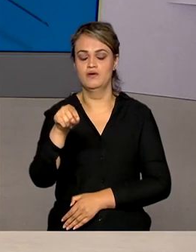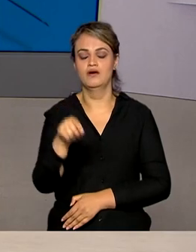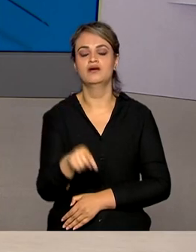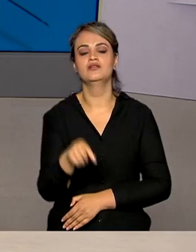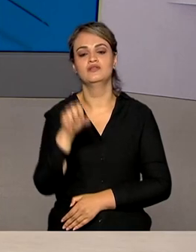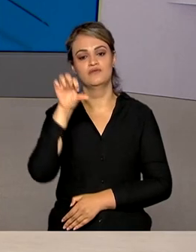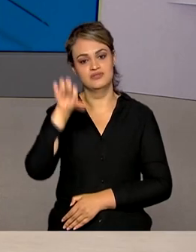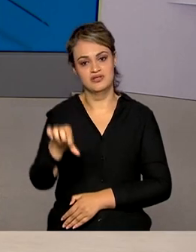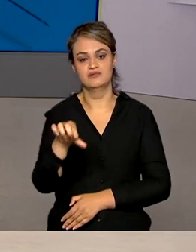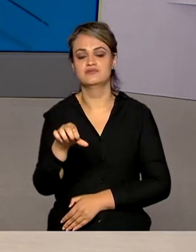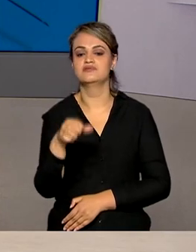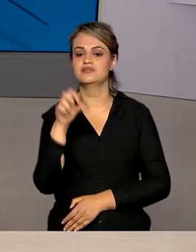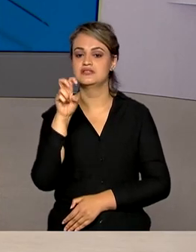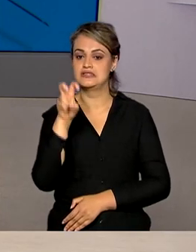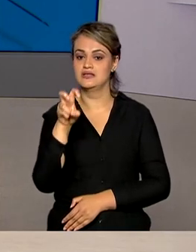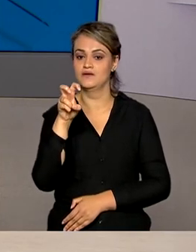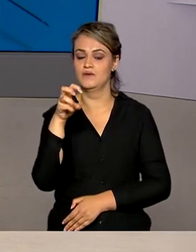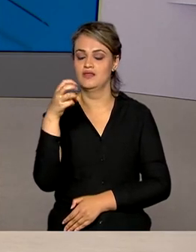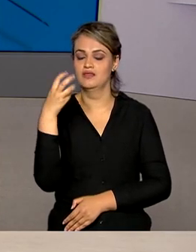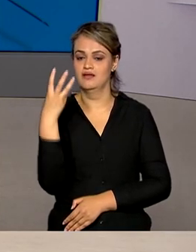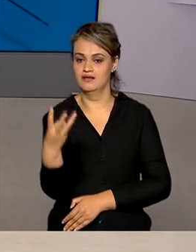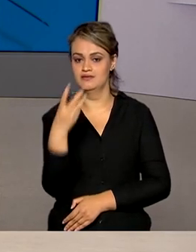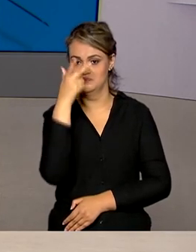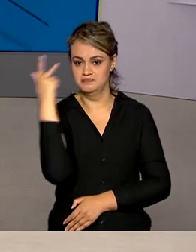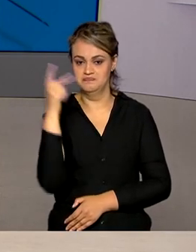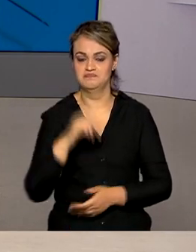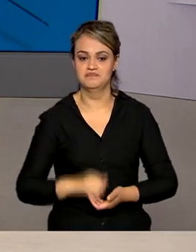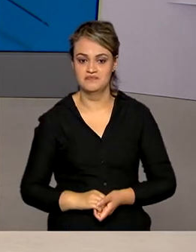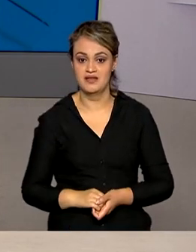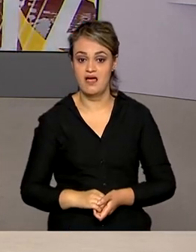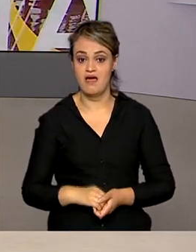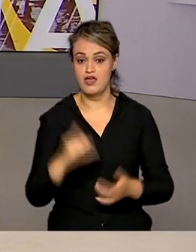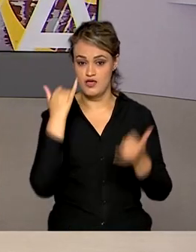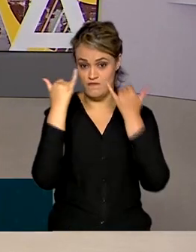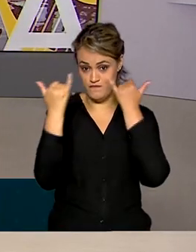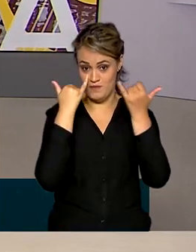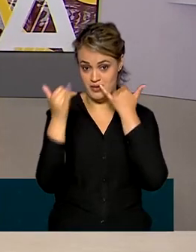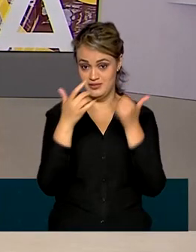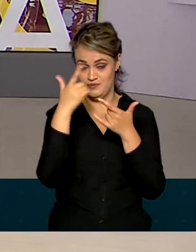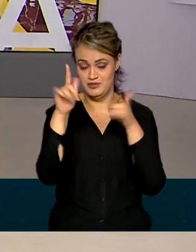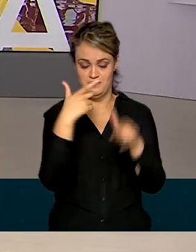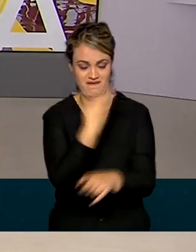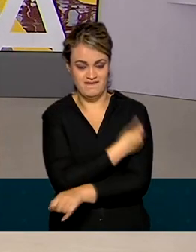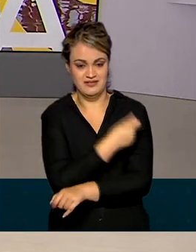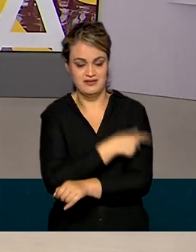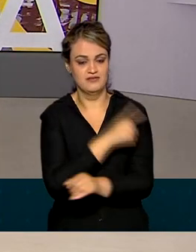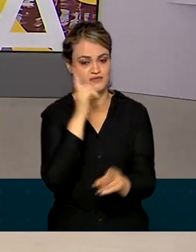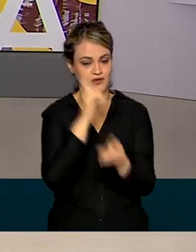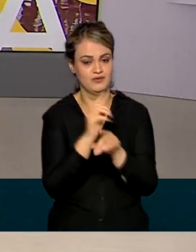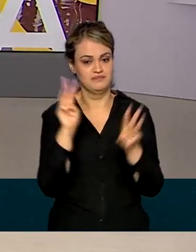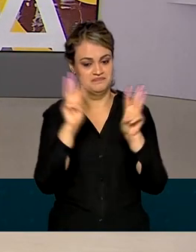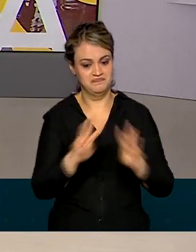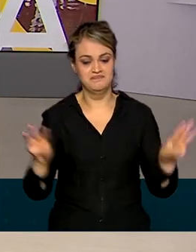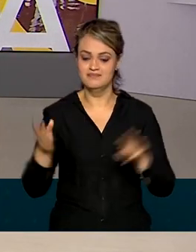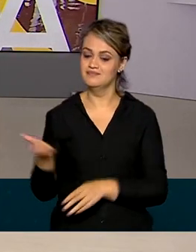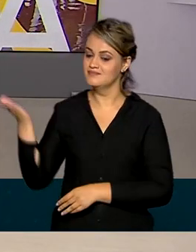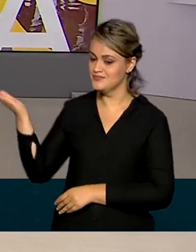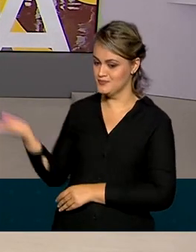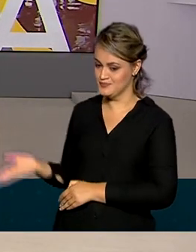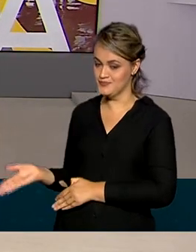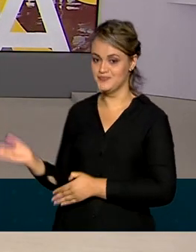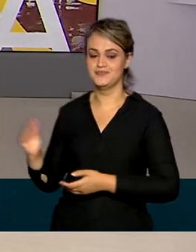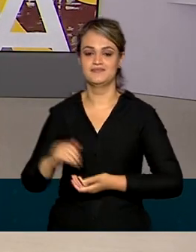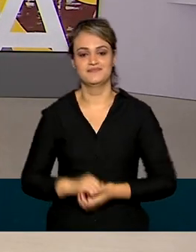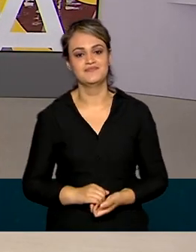.953 pessoas. E olha, lembrando que todas essas informações sobre vacinas, você acompanha pelo